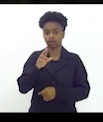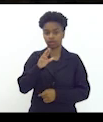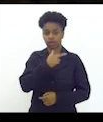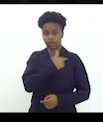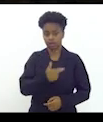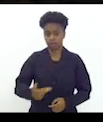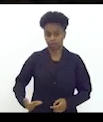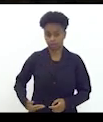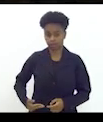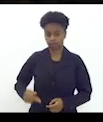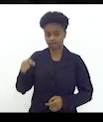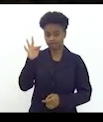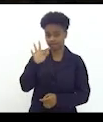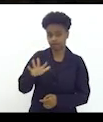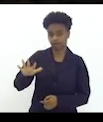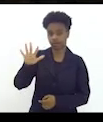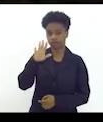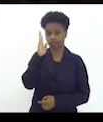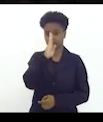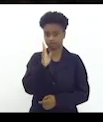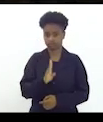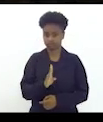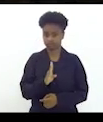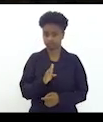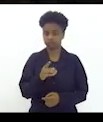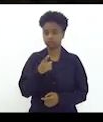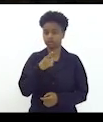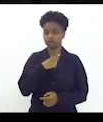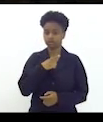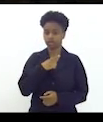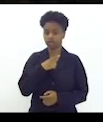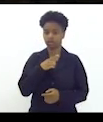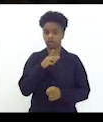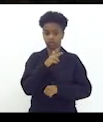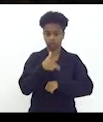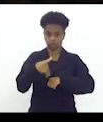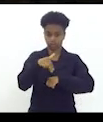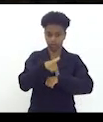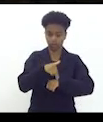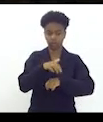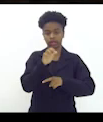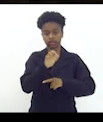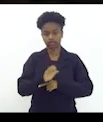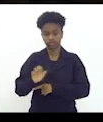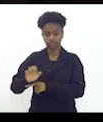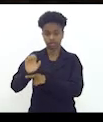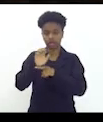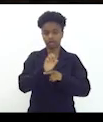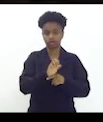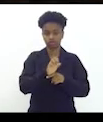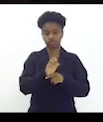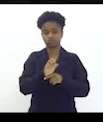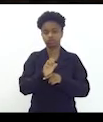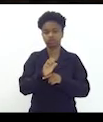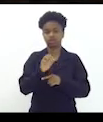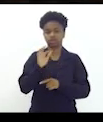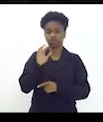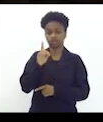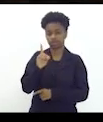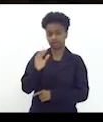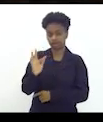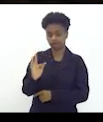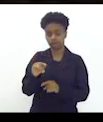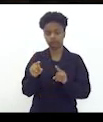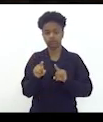Federativa do Brasil, composta da União, Estados, Distrito Federal e